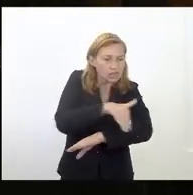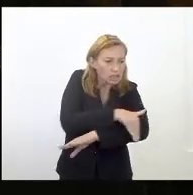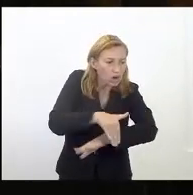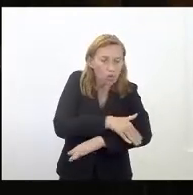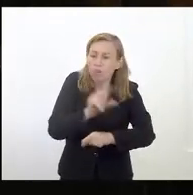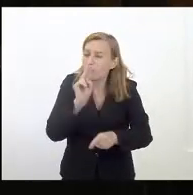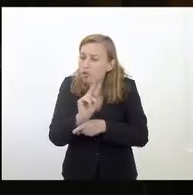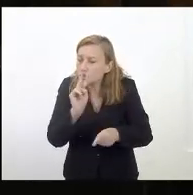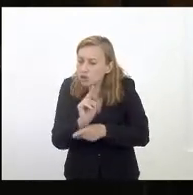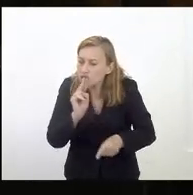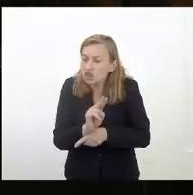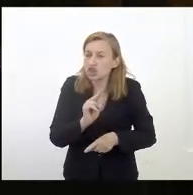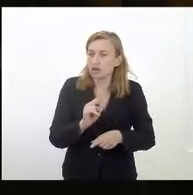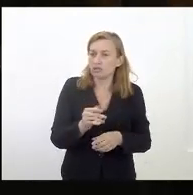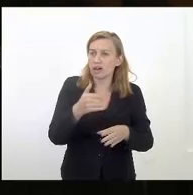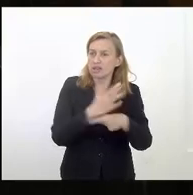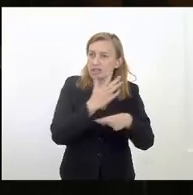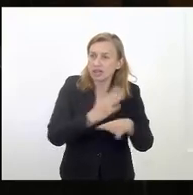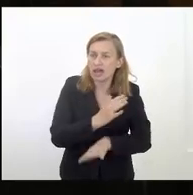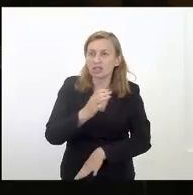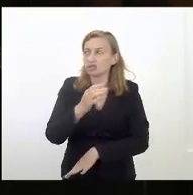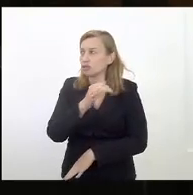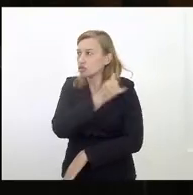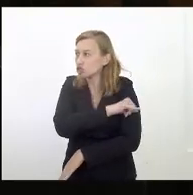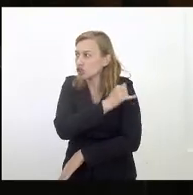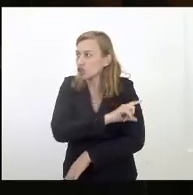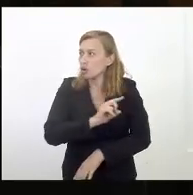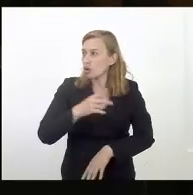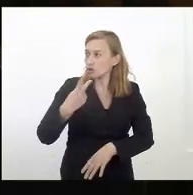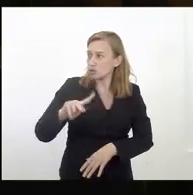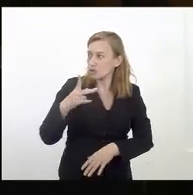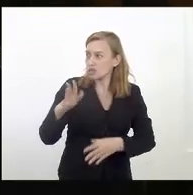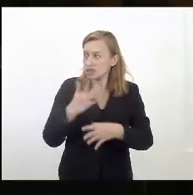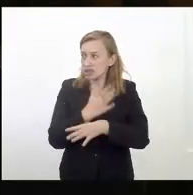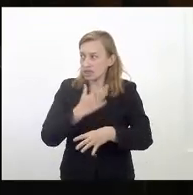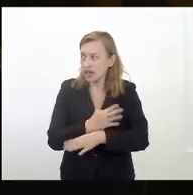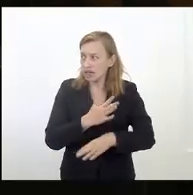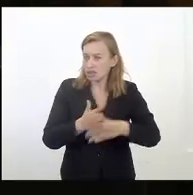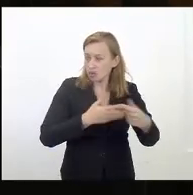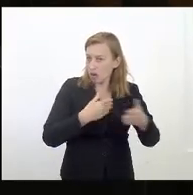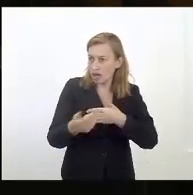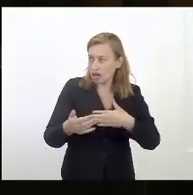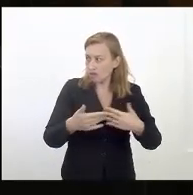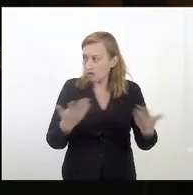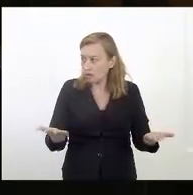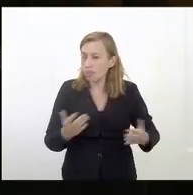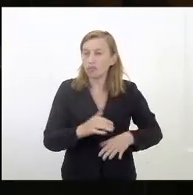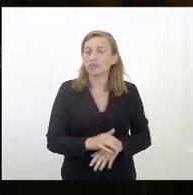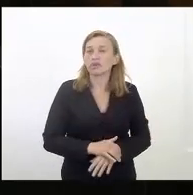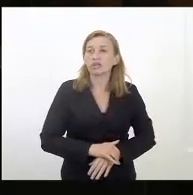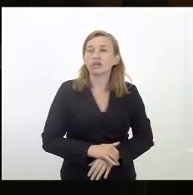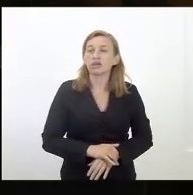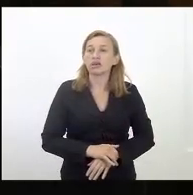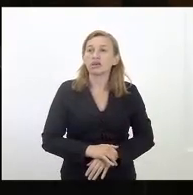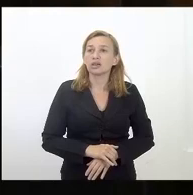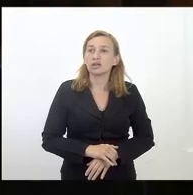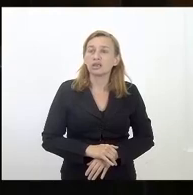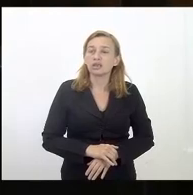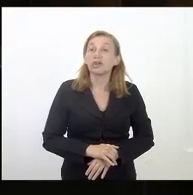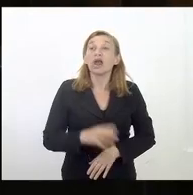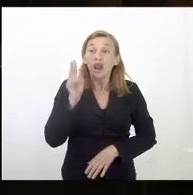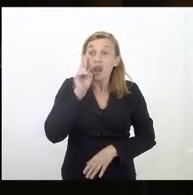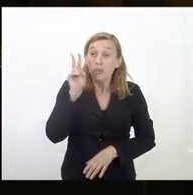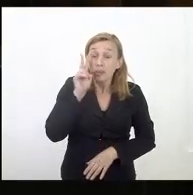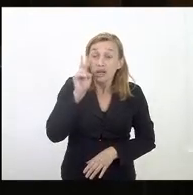defendendo o patrimônio da cidade do Rio de Janeiro ou da sua cidade seja ela qual for dentre os 92 cidades do nosso estado e